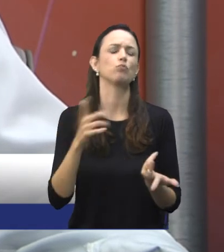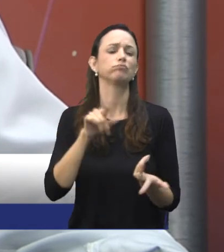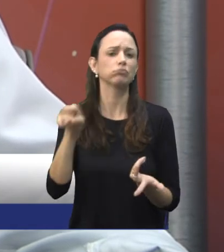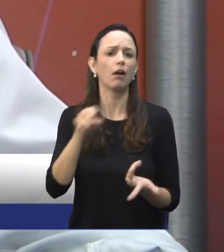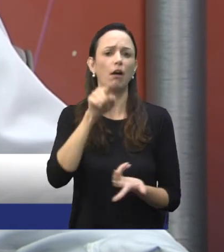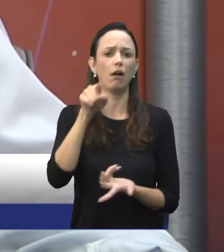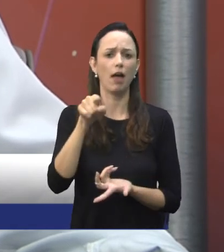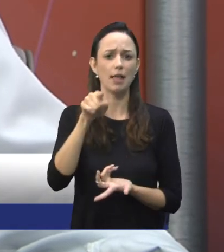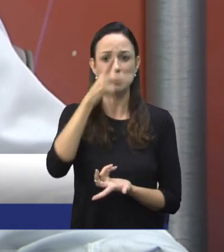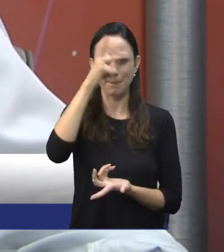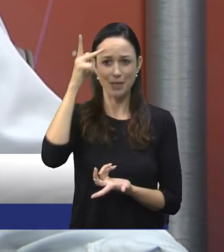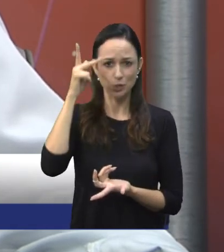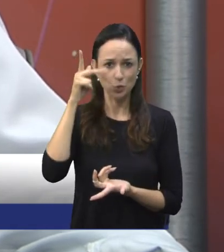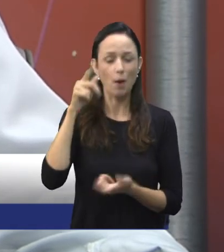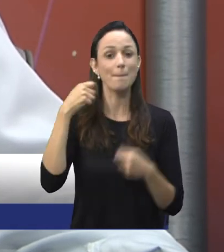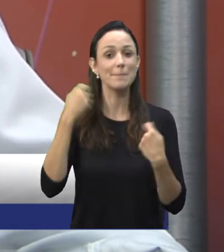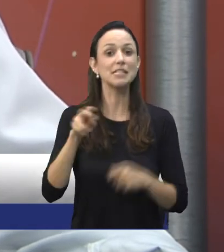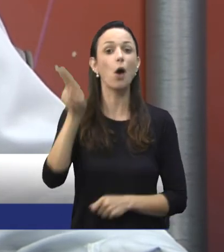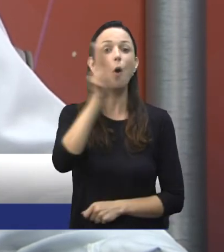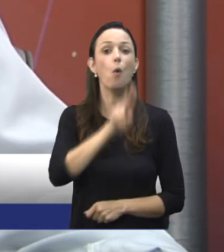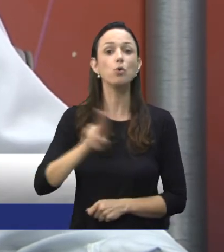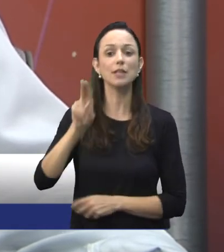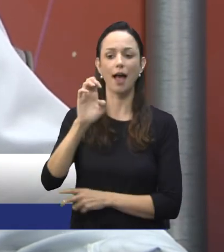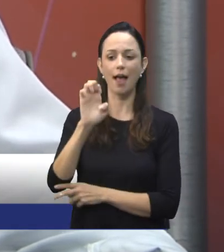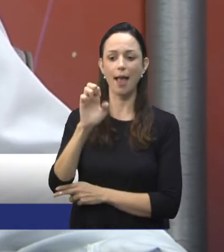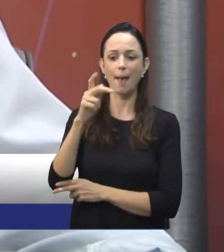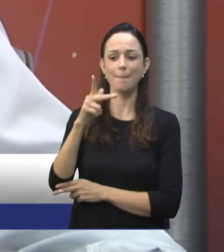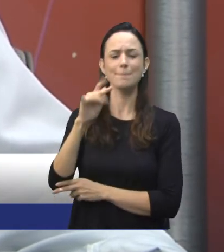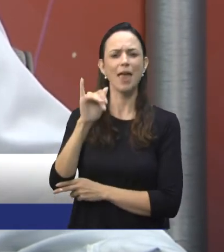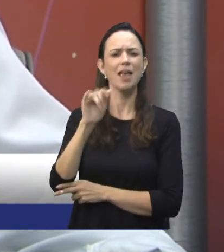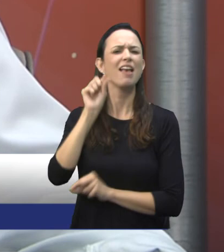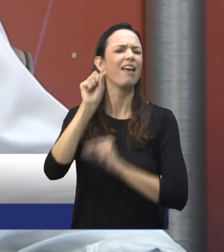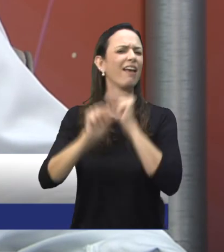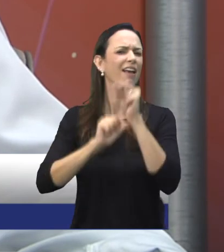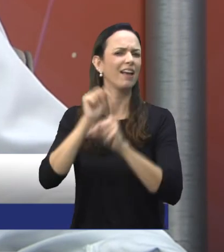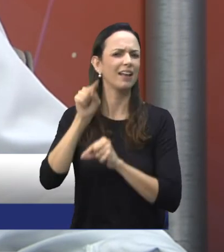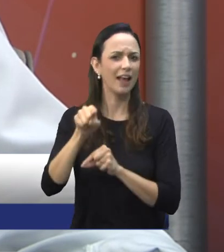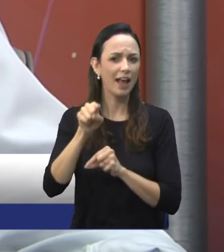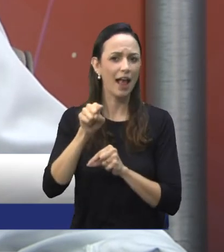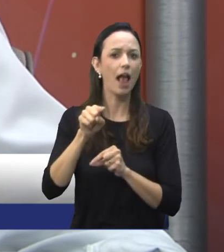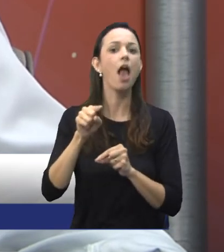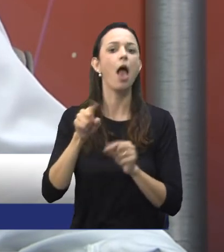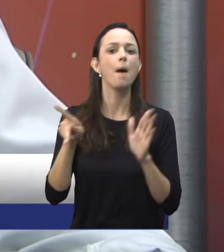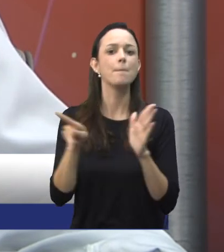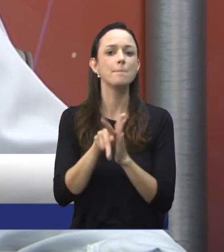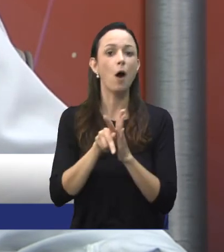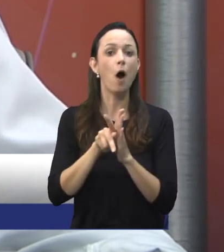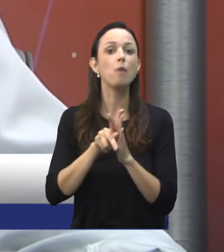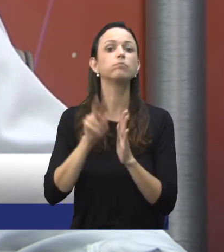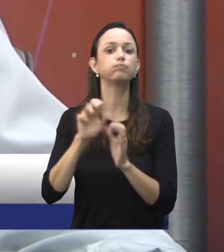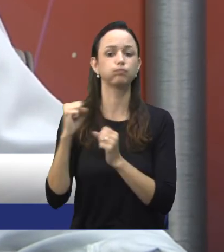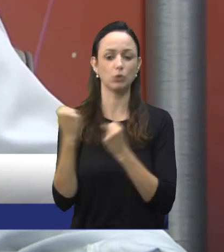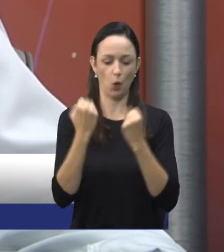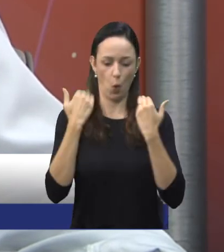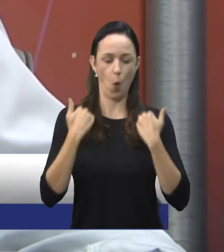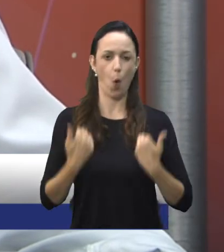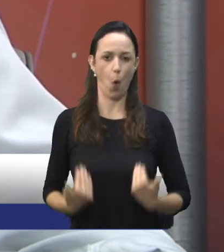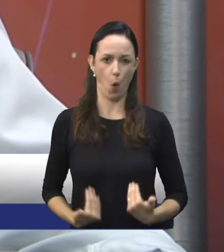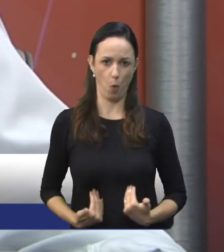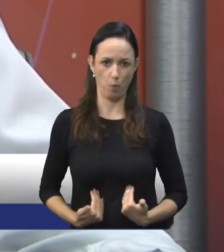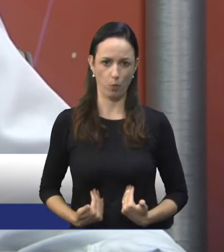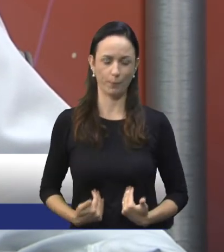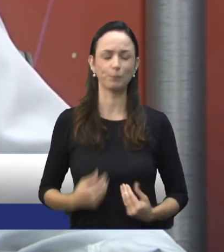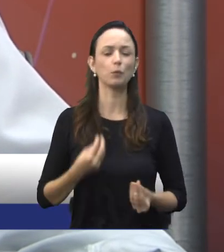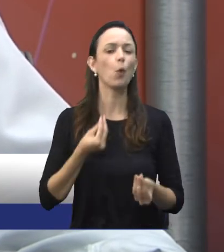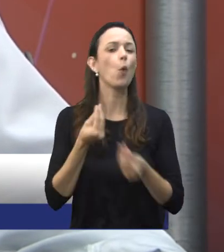têm que usar EPIs. O que são os EPIs? Os equipamentos de proteção individual. Os mais indicados nesse